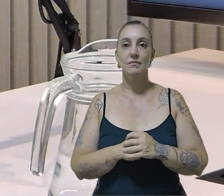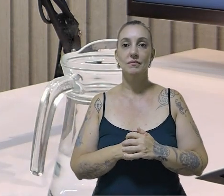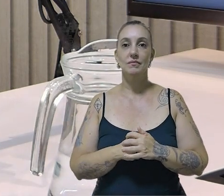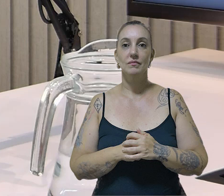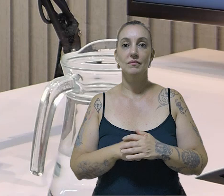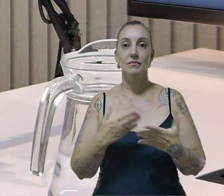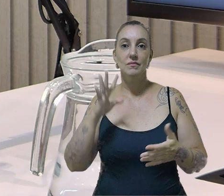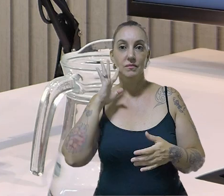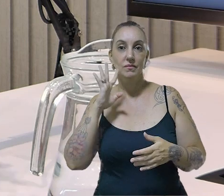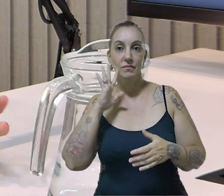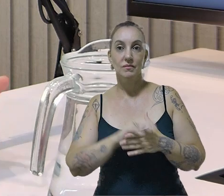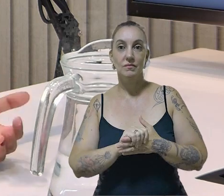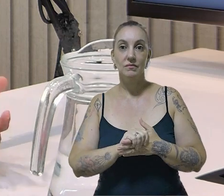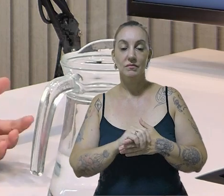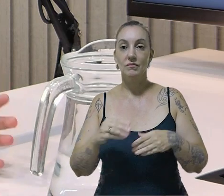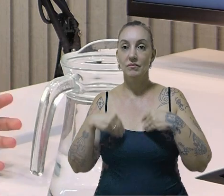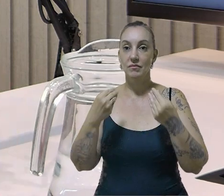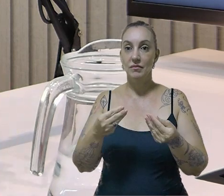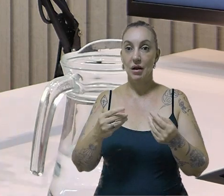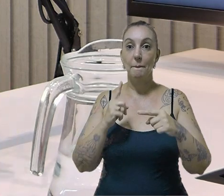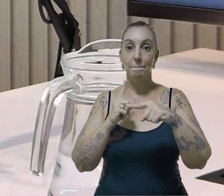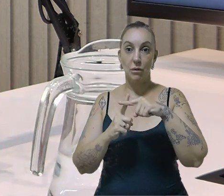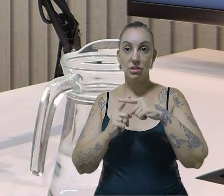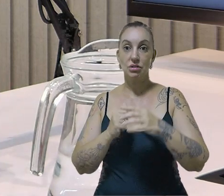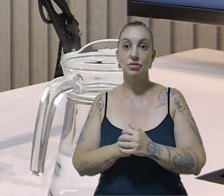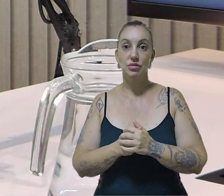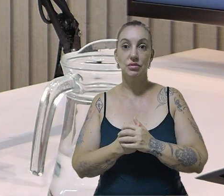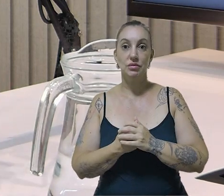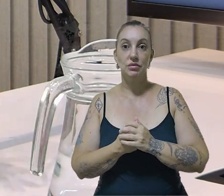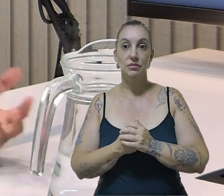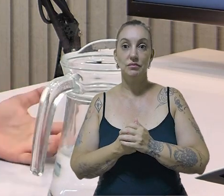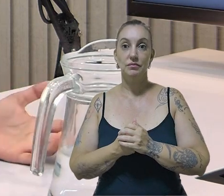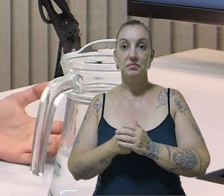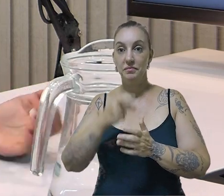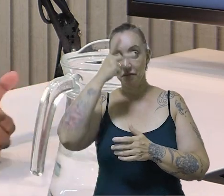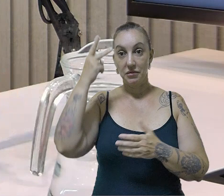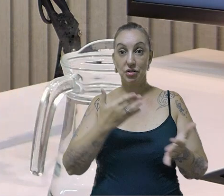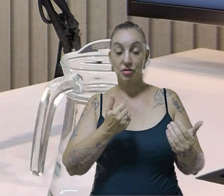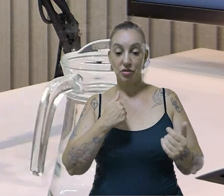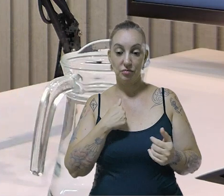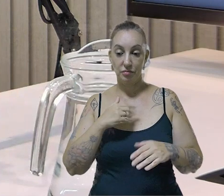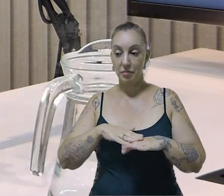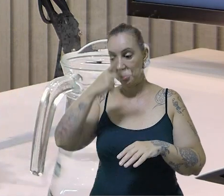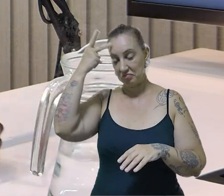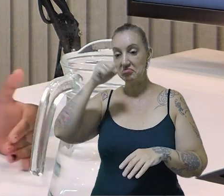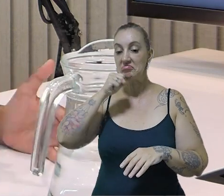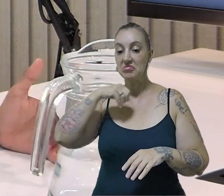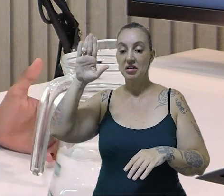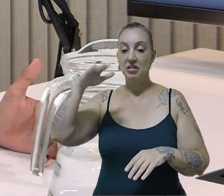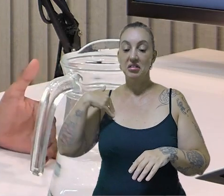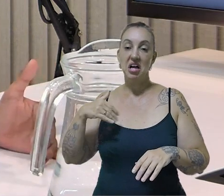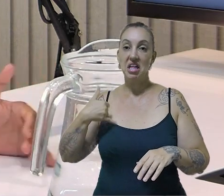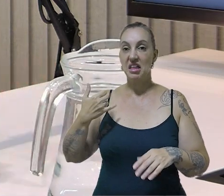foi foi muito legal também e a devolutiva é sempre muito positiva eh Tem uma galera mais nova que eu tem uma galera mais velha que eu tem uma